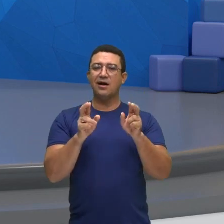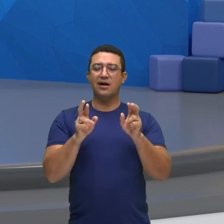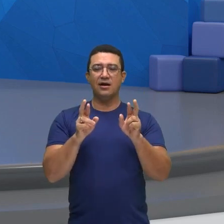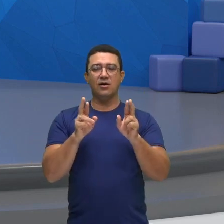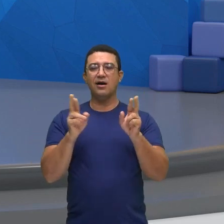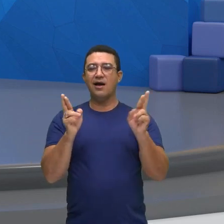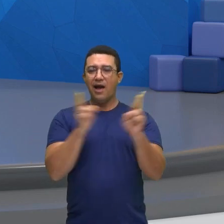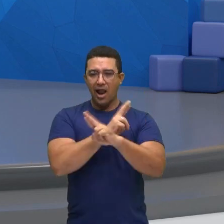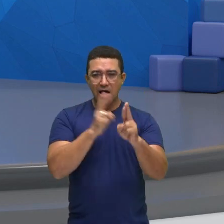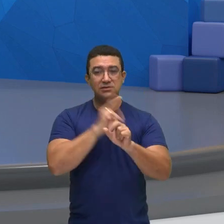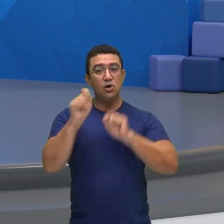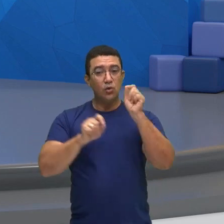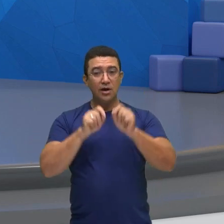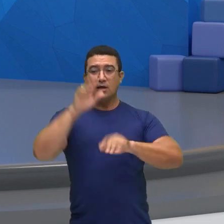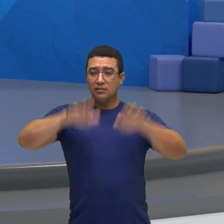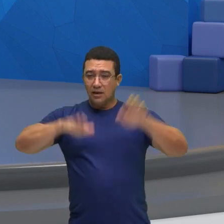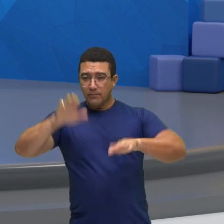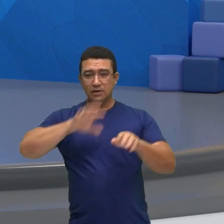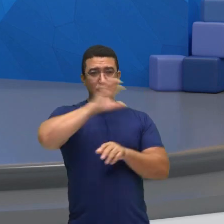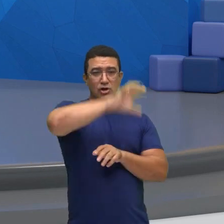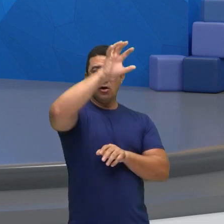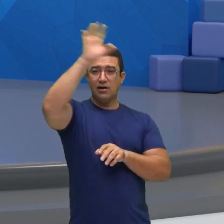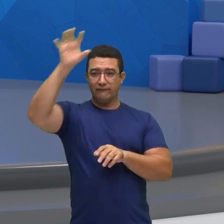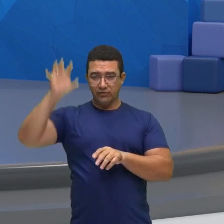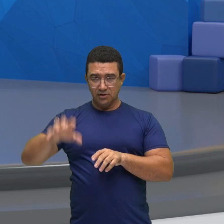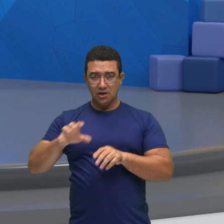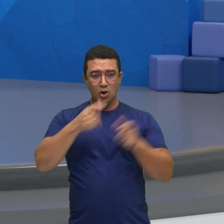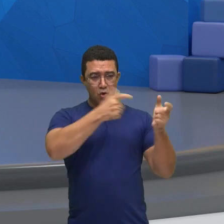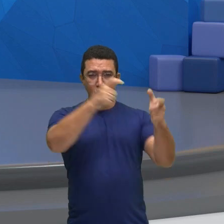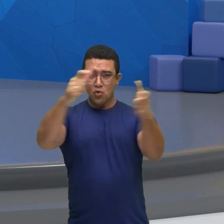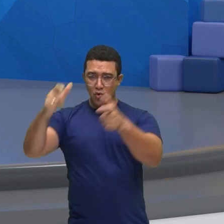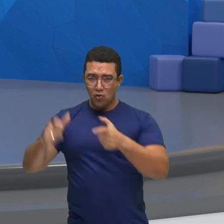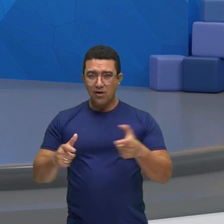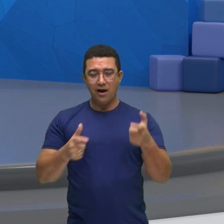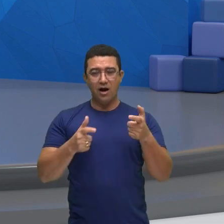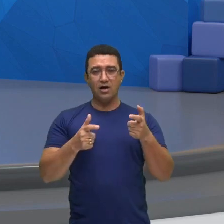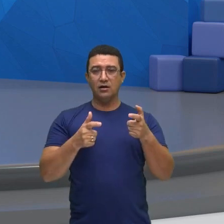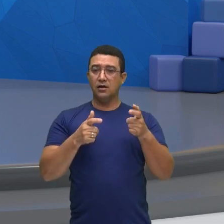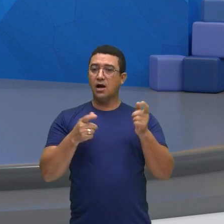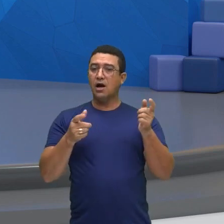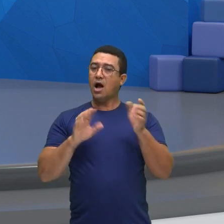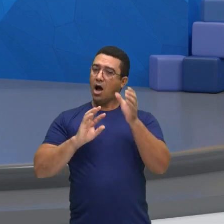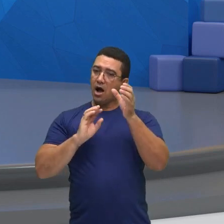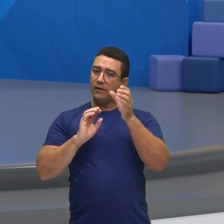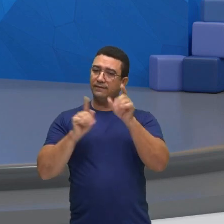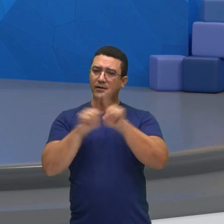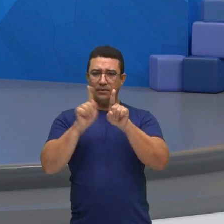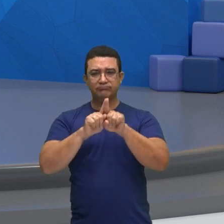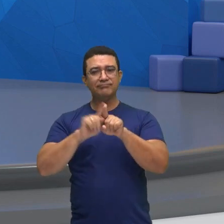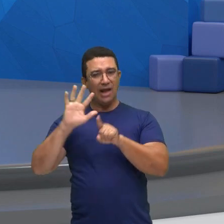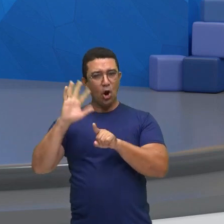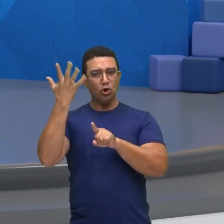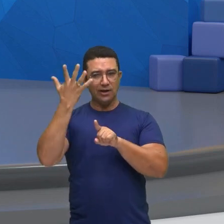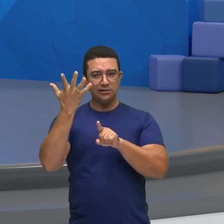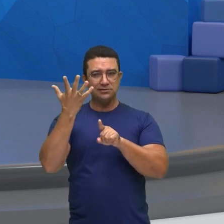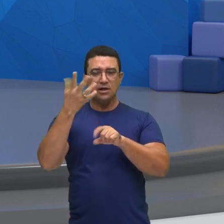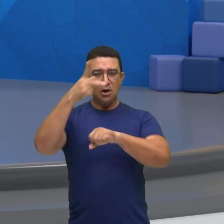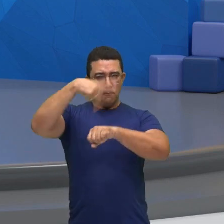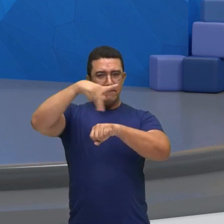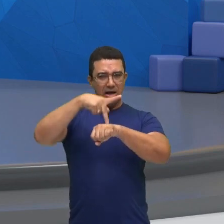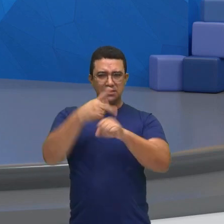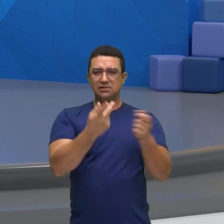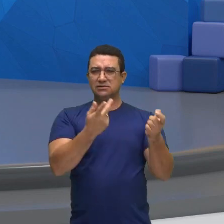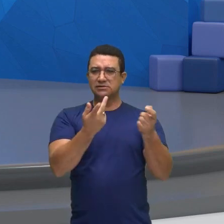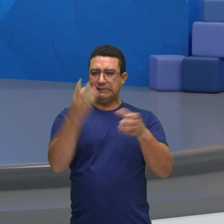às diferenças geográficas, né, que acontecem tanto no mesmo país, quanto em localidades e países diferentes que falam o mesmo